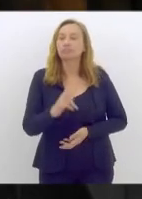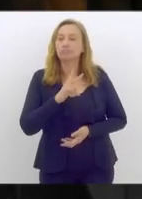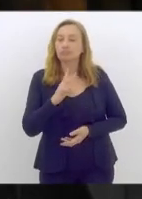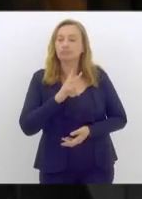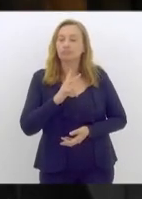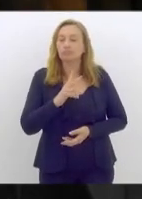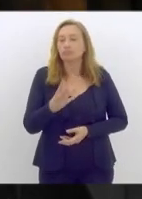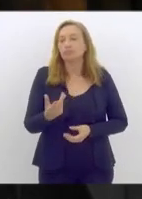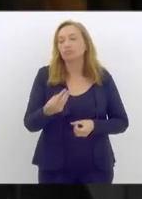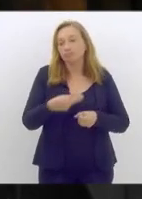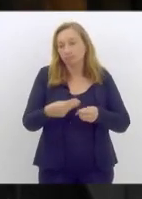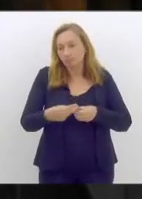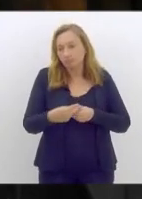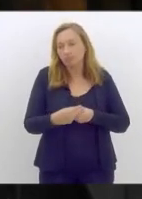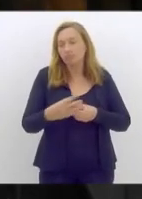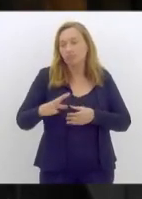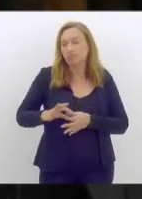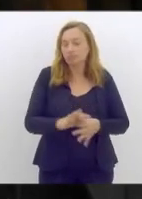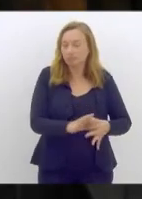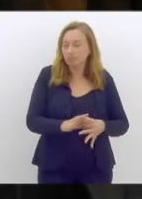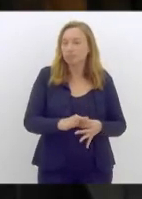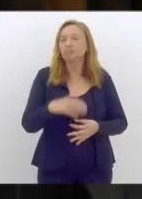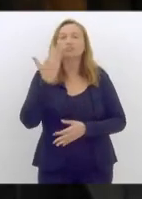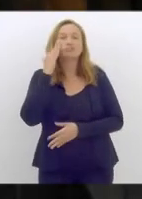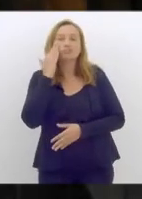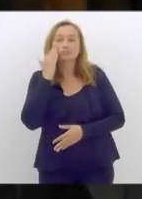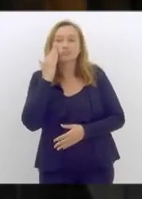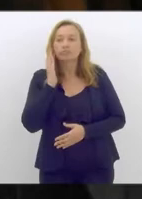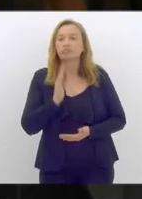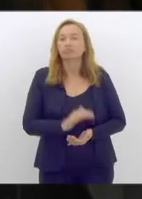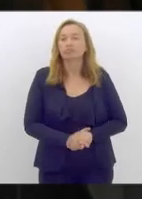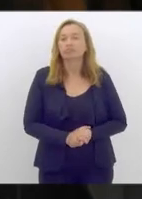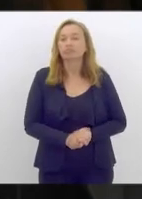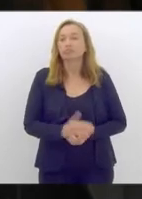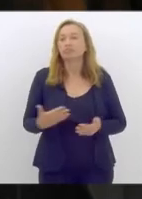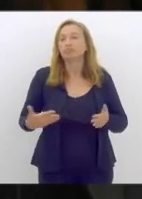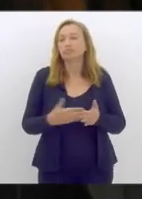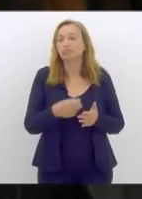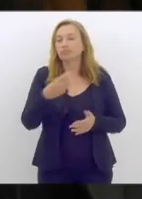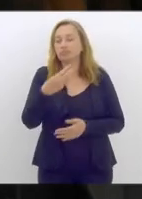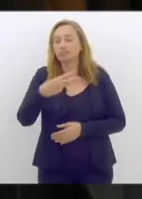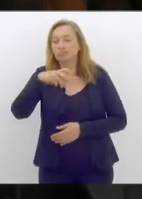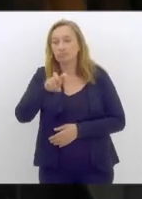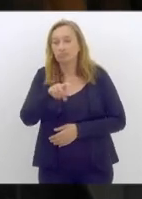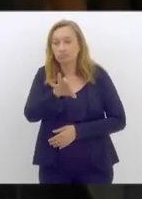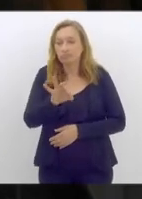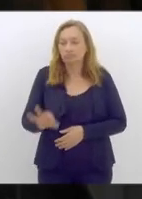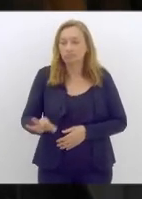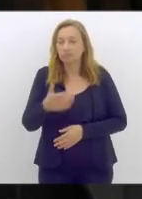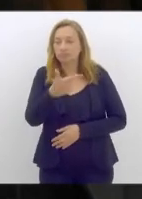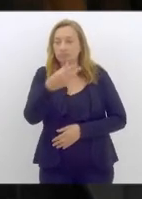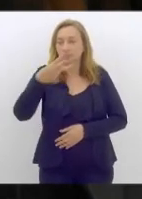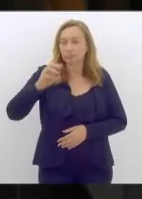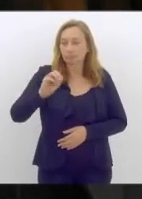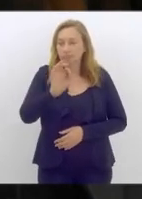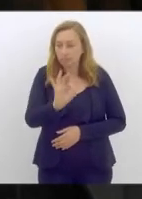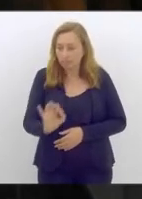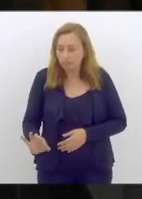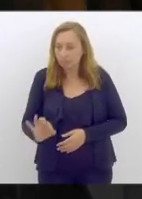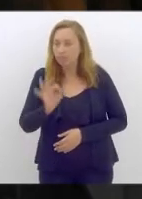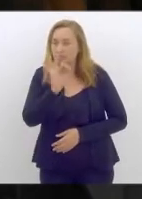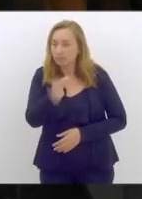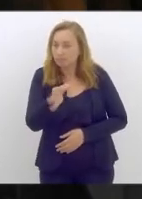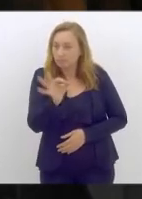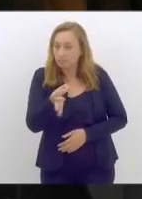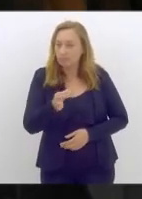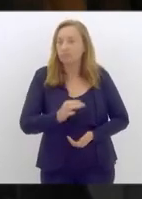municípios como parte fixa compreendendo nesses até 35% 10% especificamente